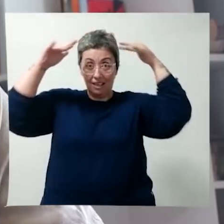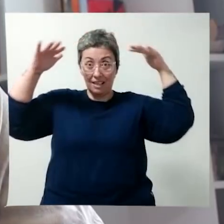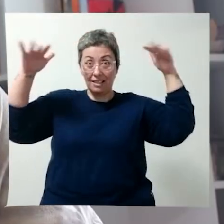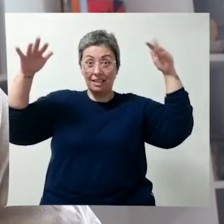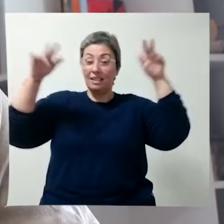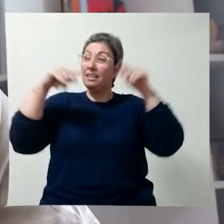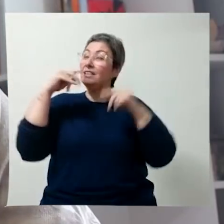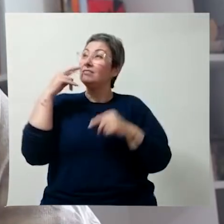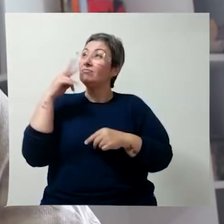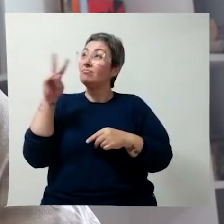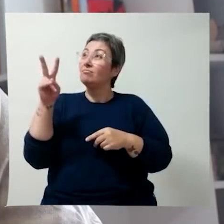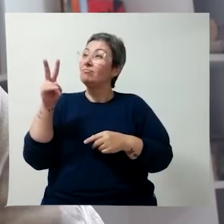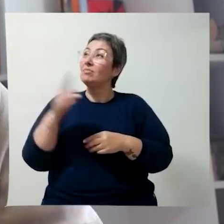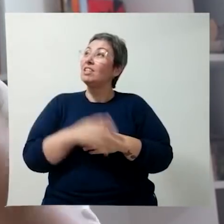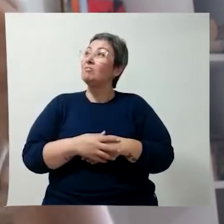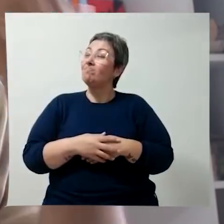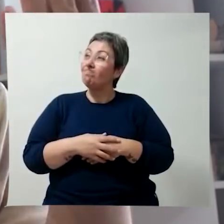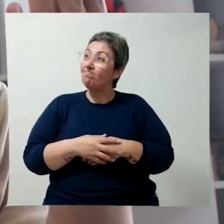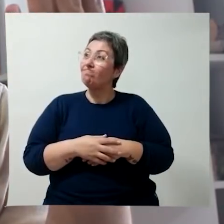que apenas olhou.